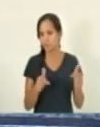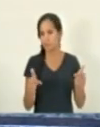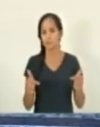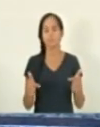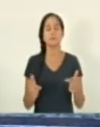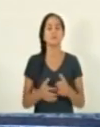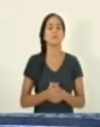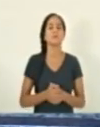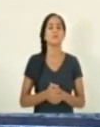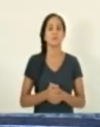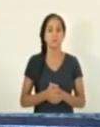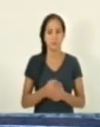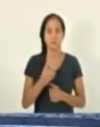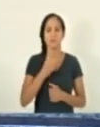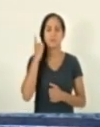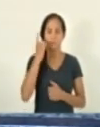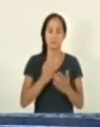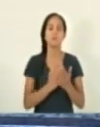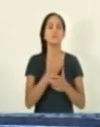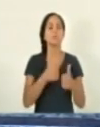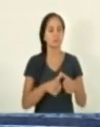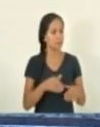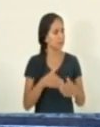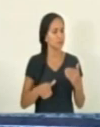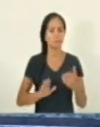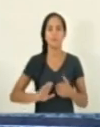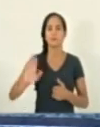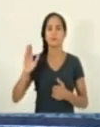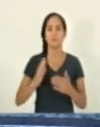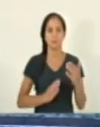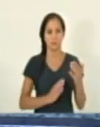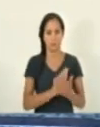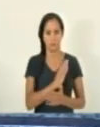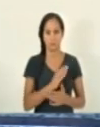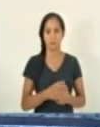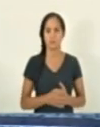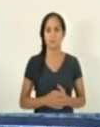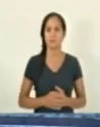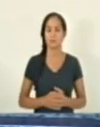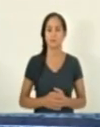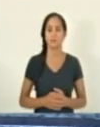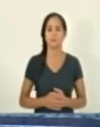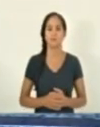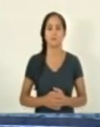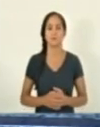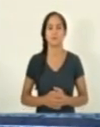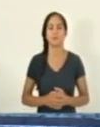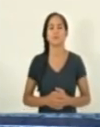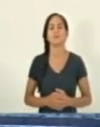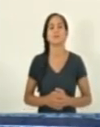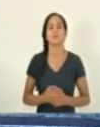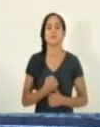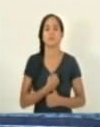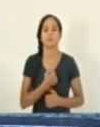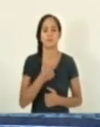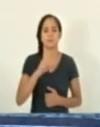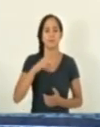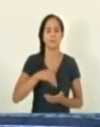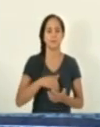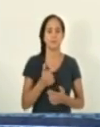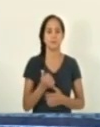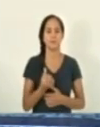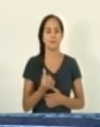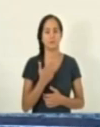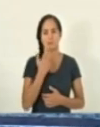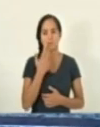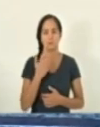em votação. Os deputados que aprovam permaneçam como se encontram, os contrários se manifestam. Aprovado. Do item 15 ao 16,